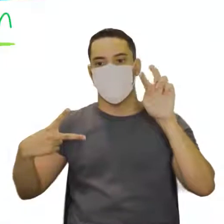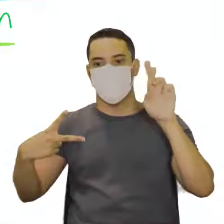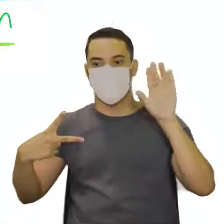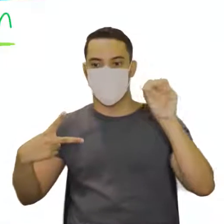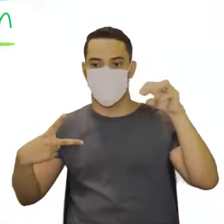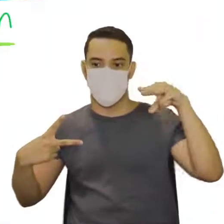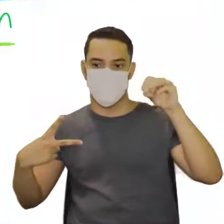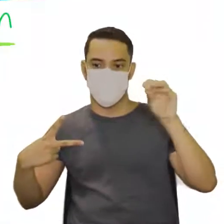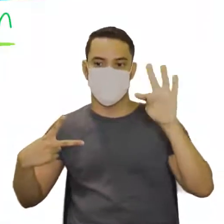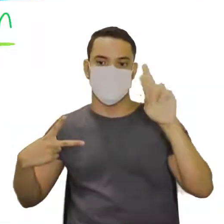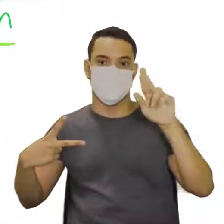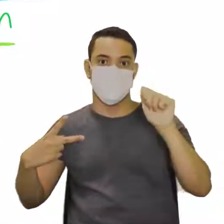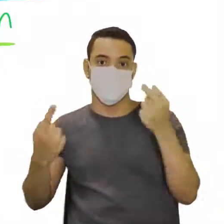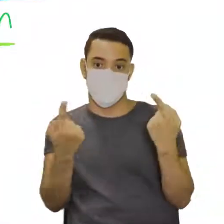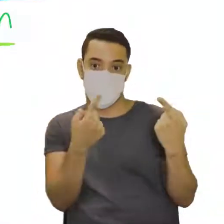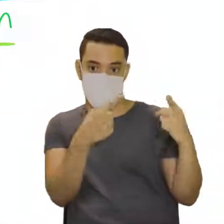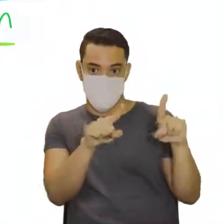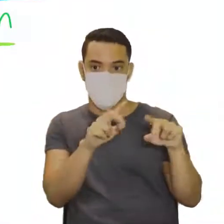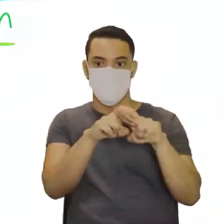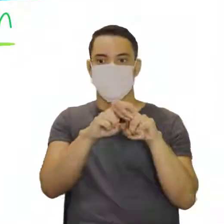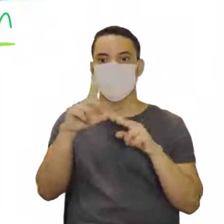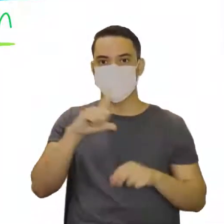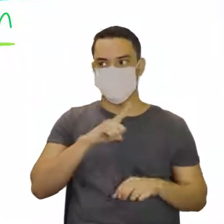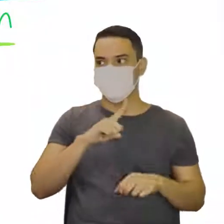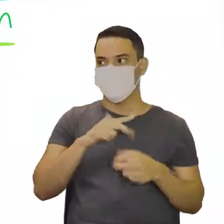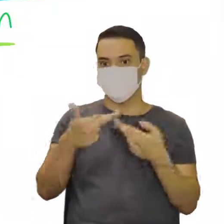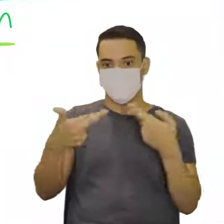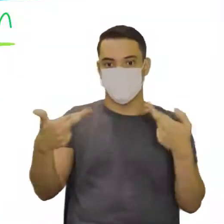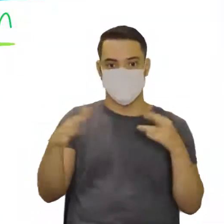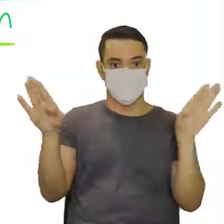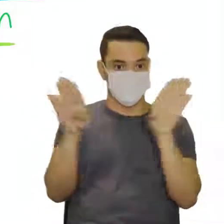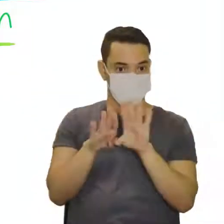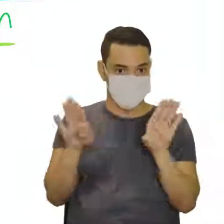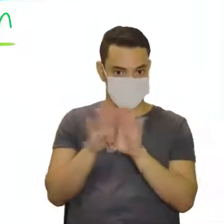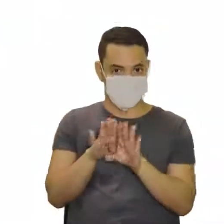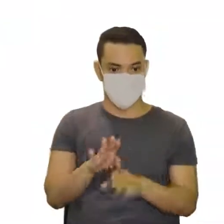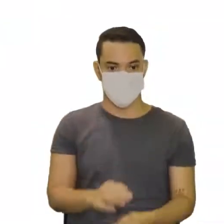aqui nós temos as resistências também, tá bom?